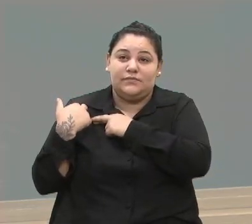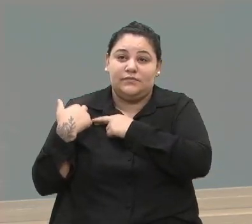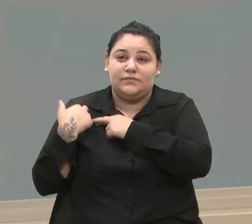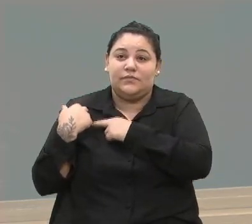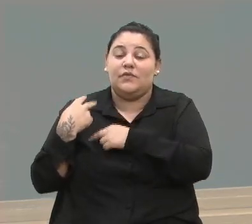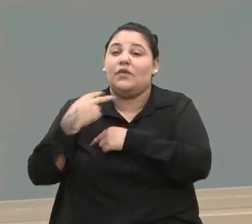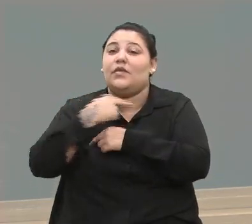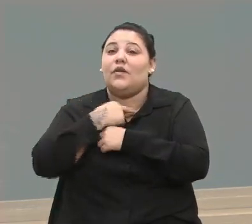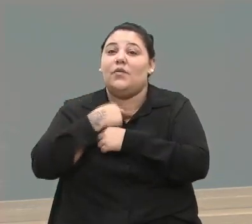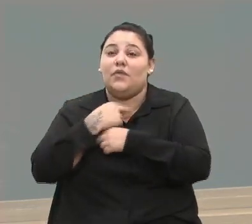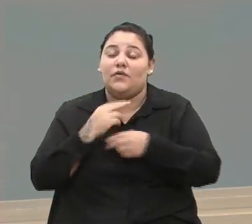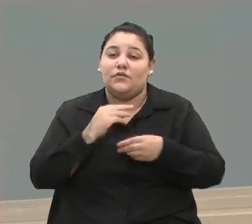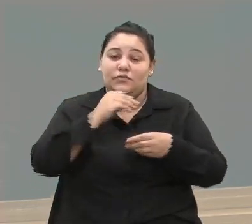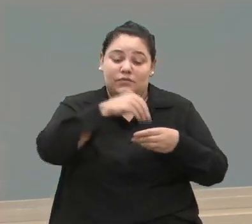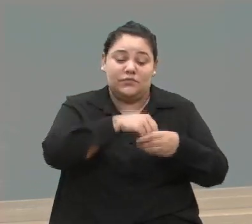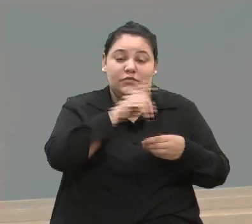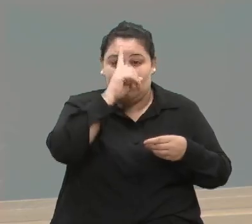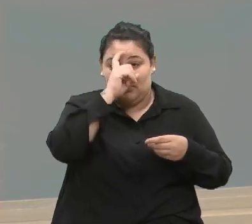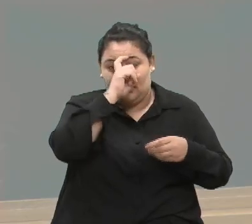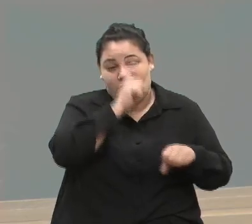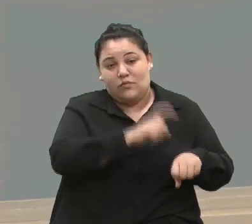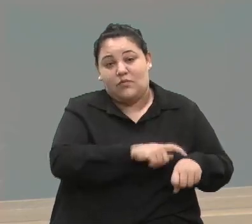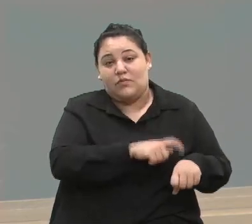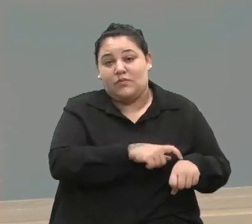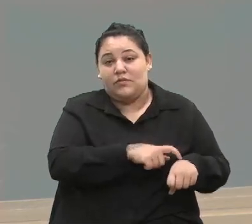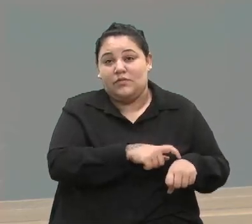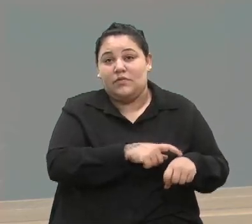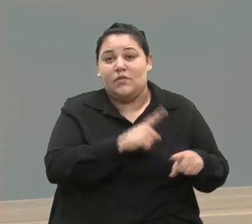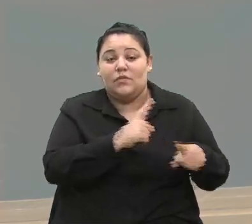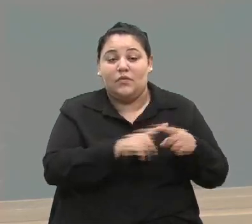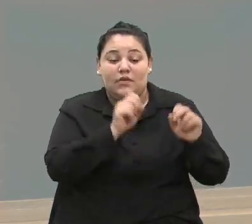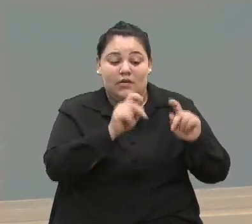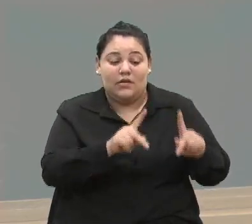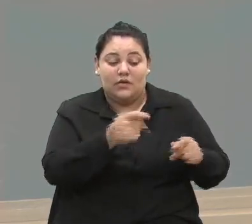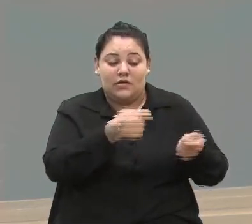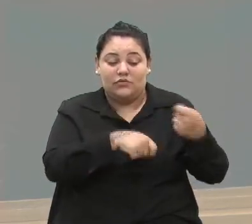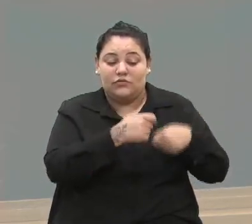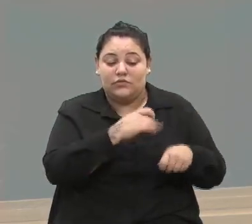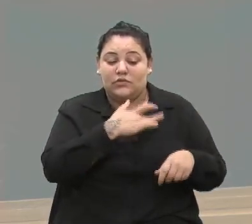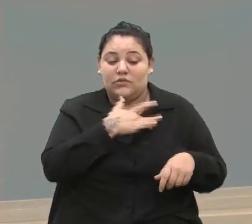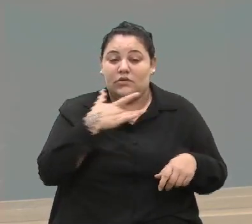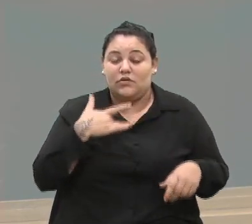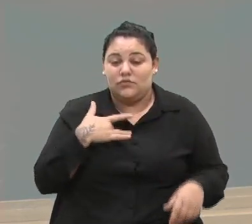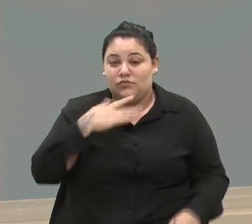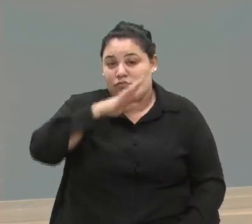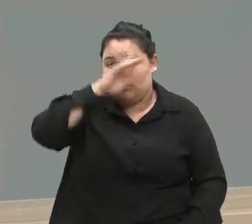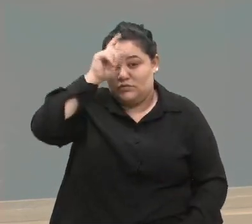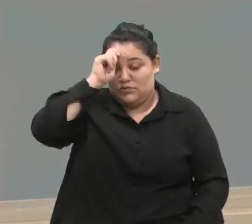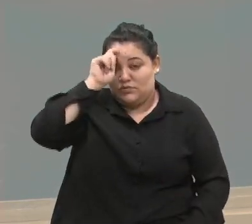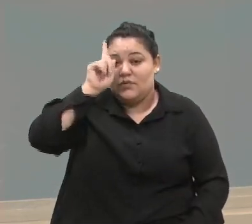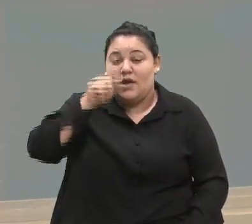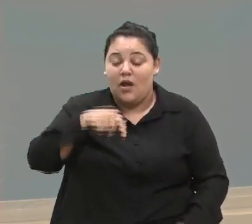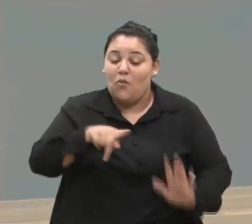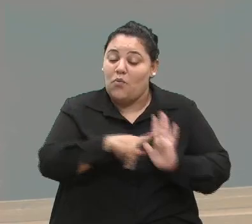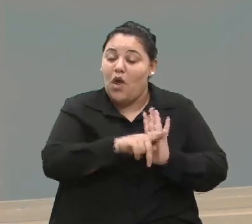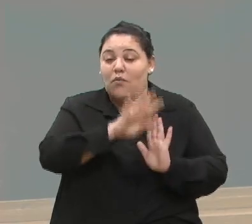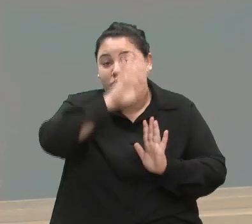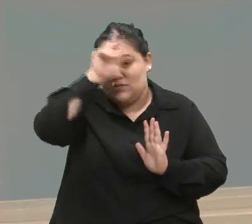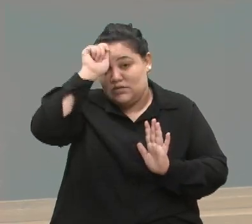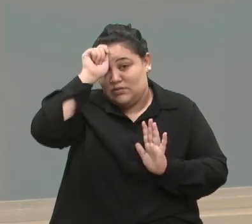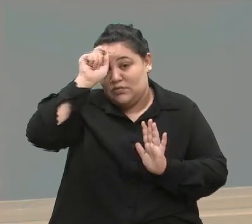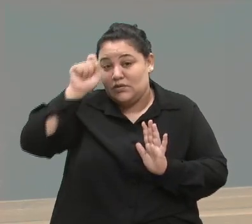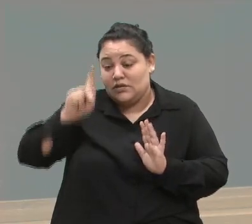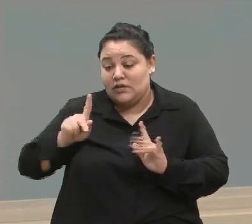nesse momento. Porque quem administra a saúde no município é o município. Quem tem que fazer